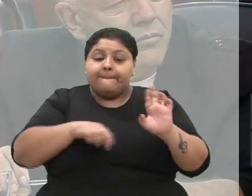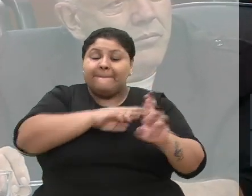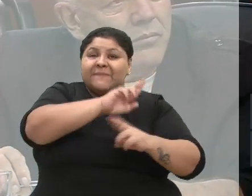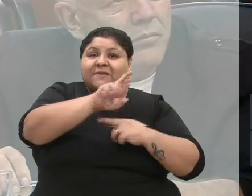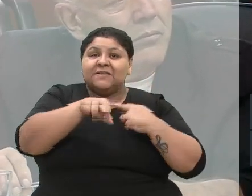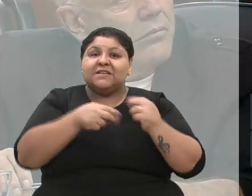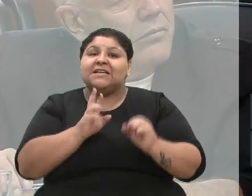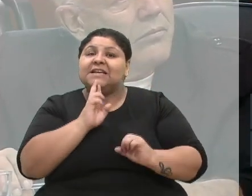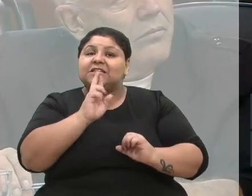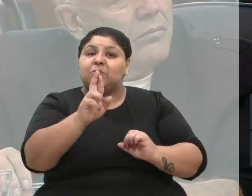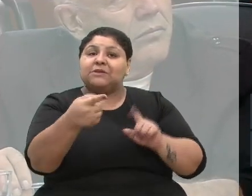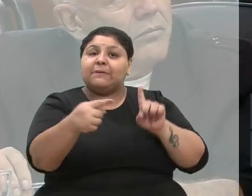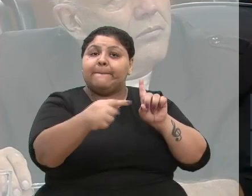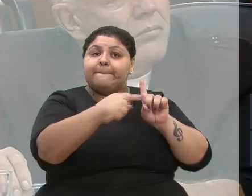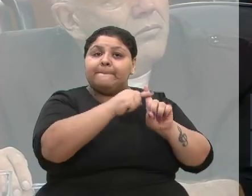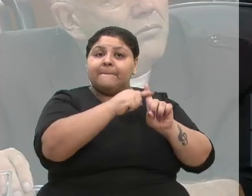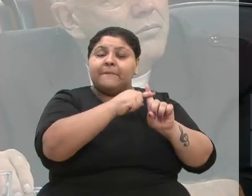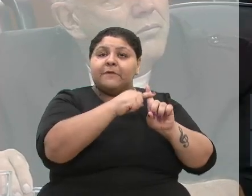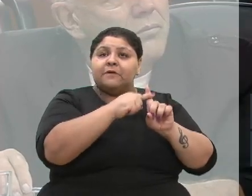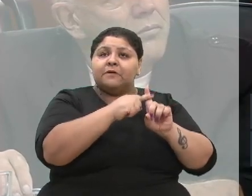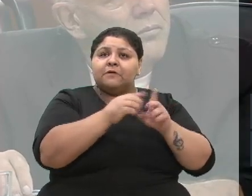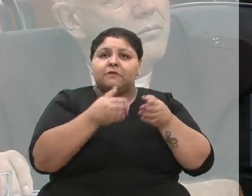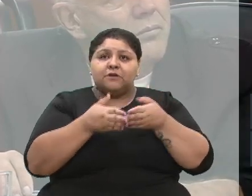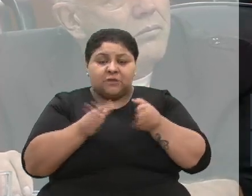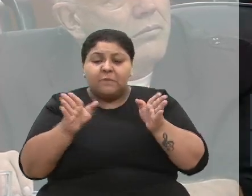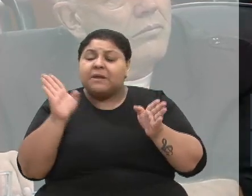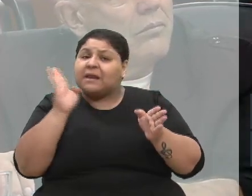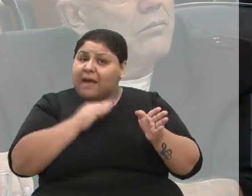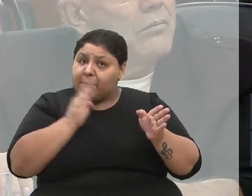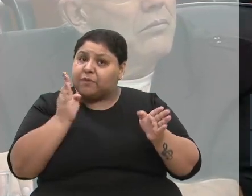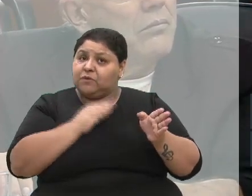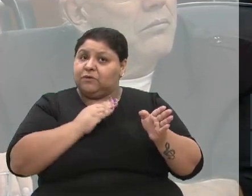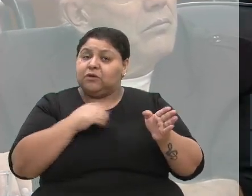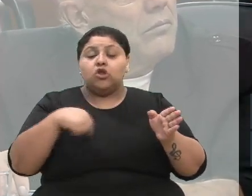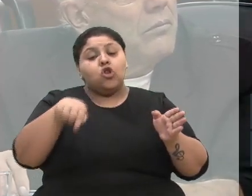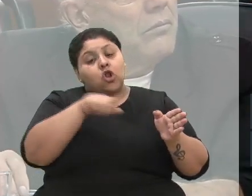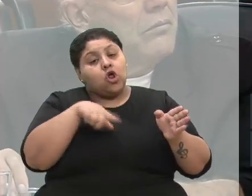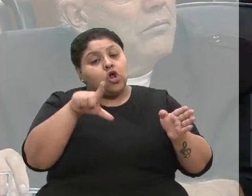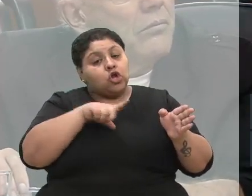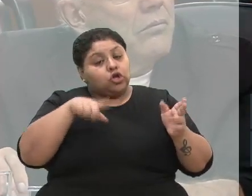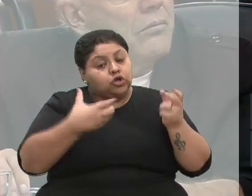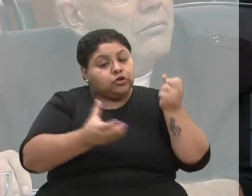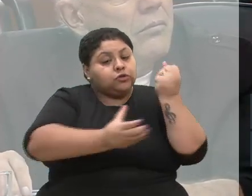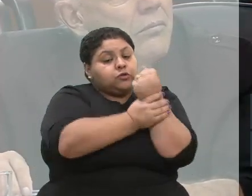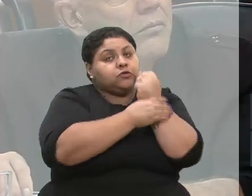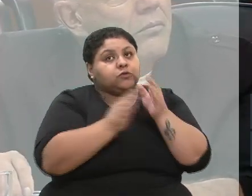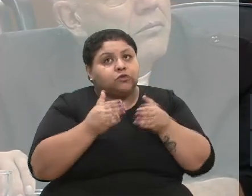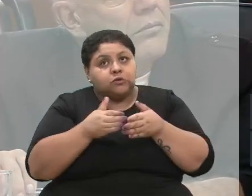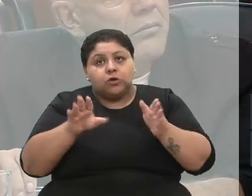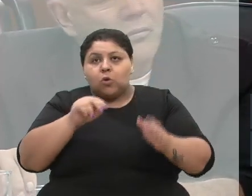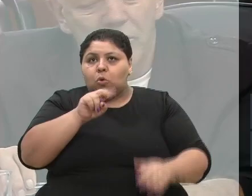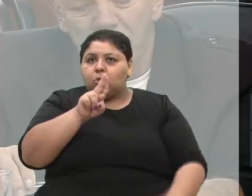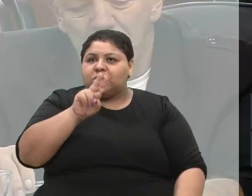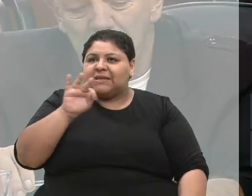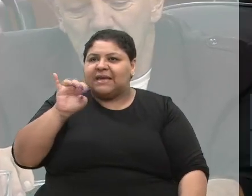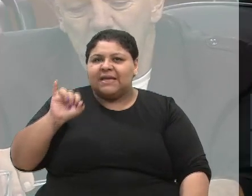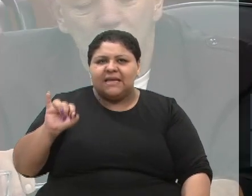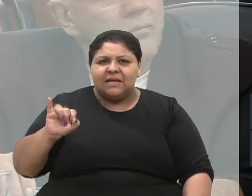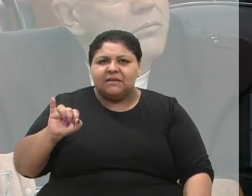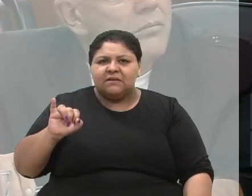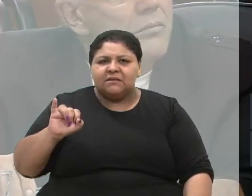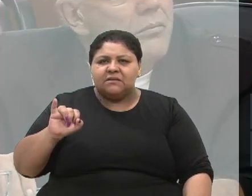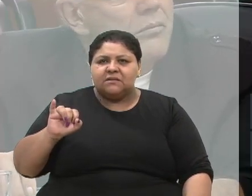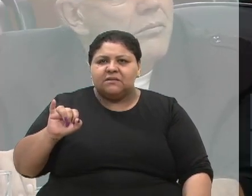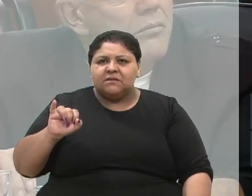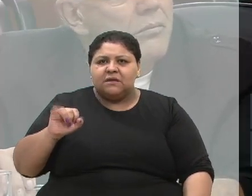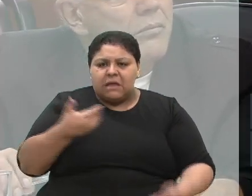resposta positiva, eu digo que vai abrir logo, logo. Nós temos a garantia que vai abrir uma UTI para